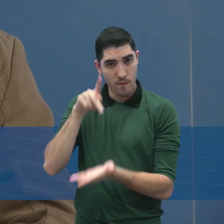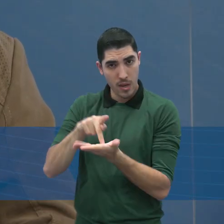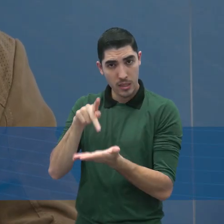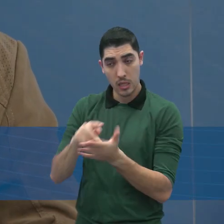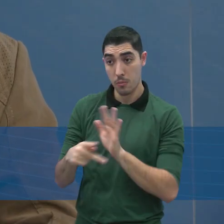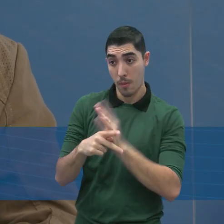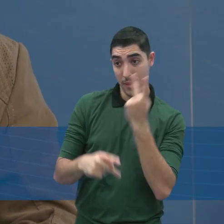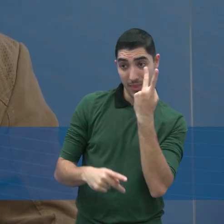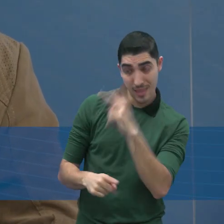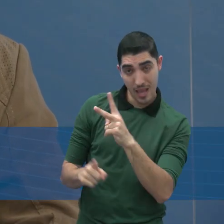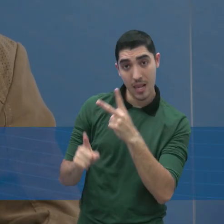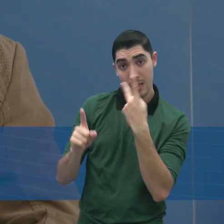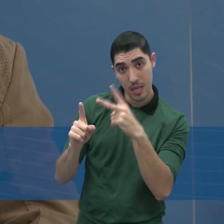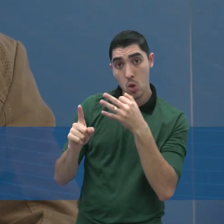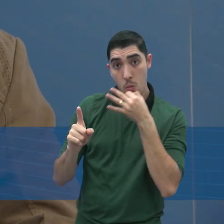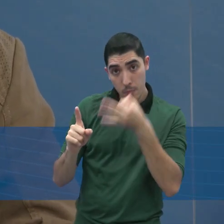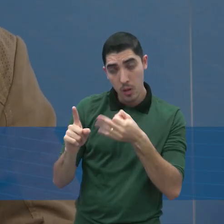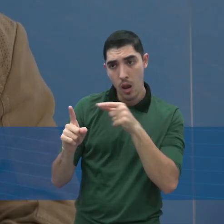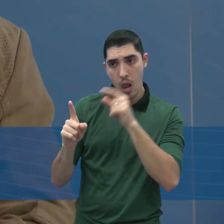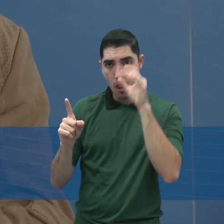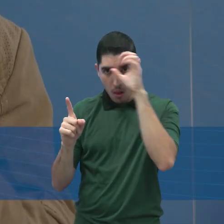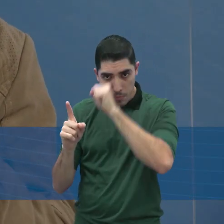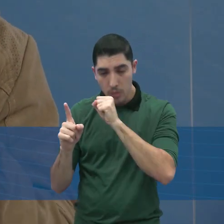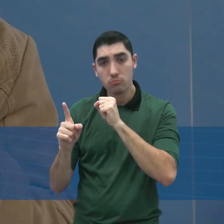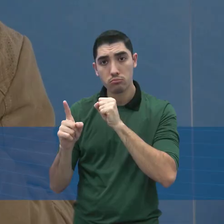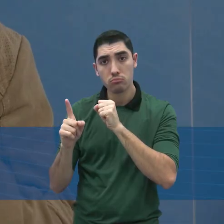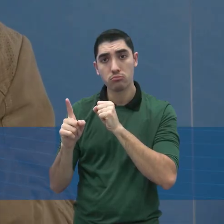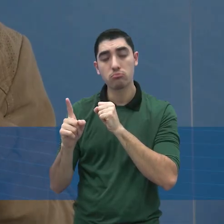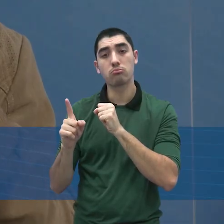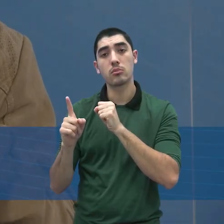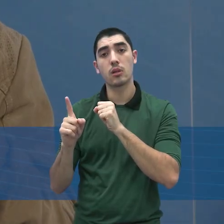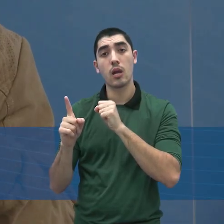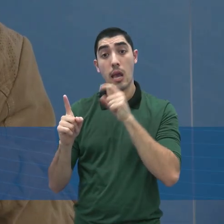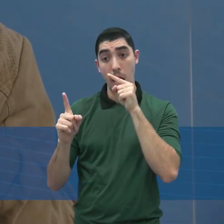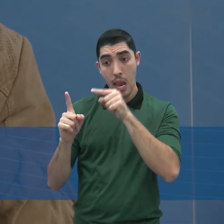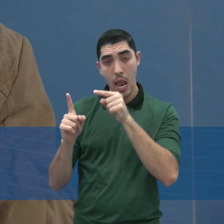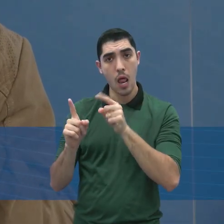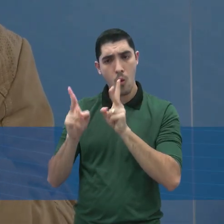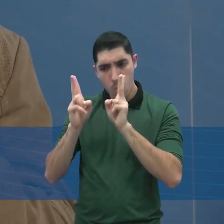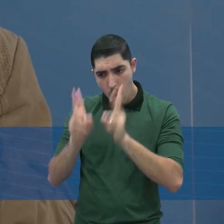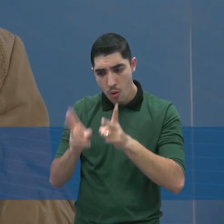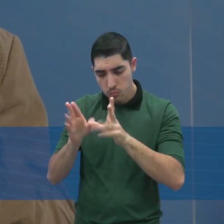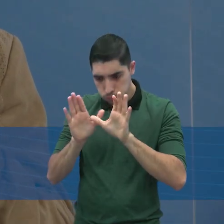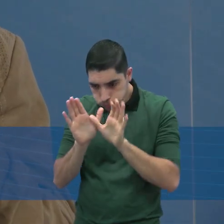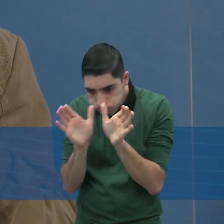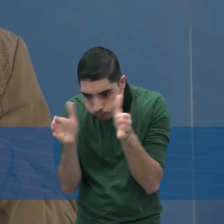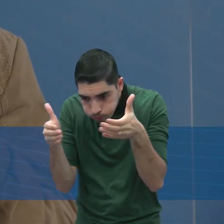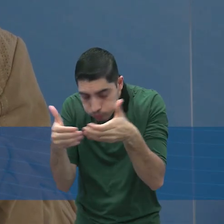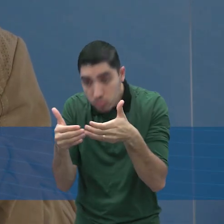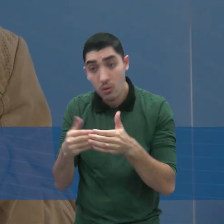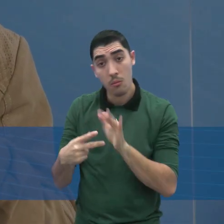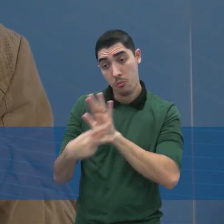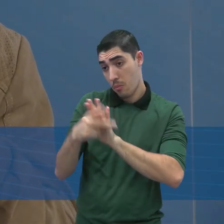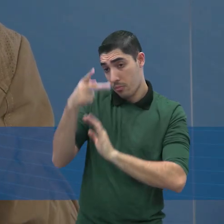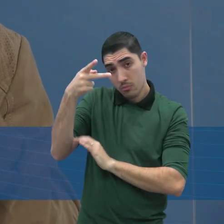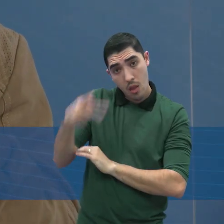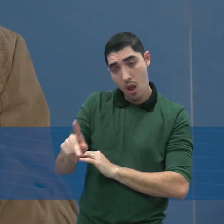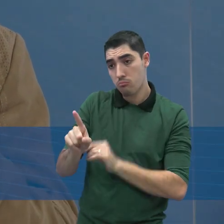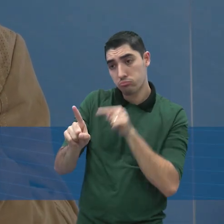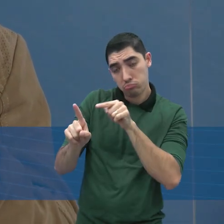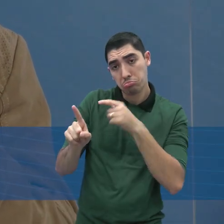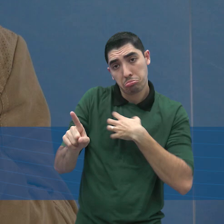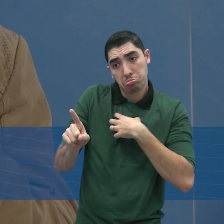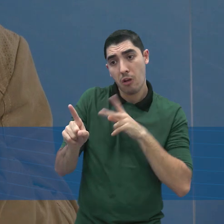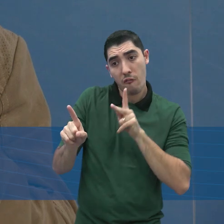seu ponto de vista, o que ela aprendeu, ela foi ensinada, porque enquanto ela continuar na bolha dela, vai ser a verdade do mundo dela. Sim.